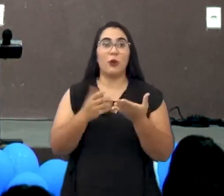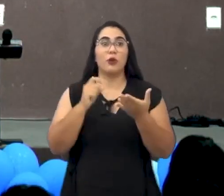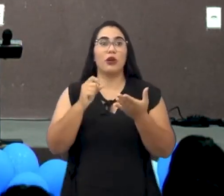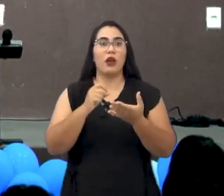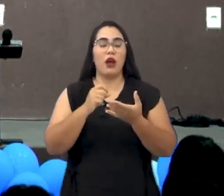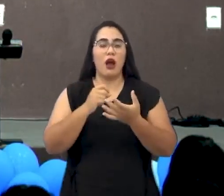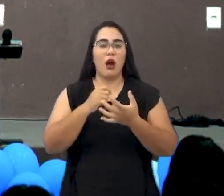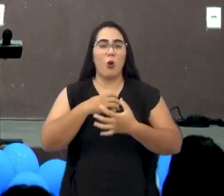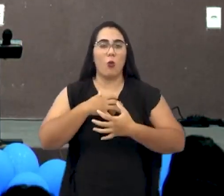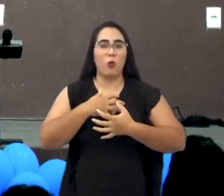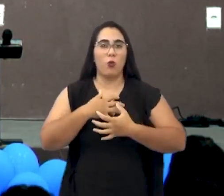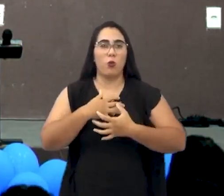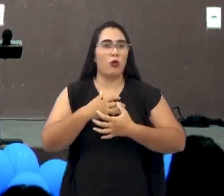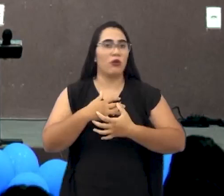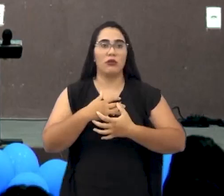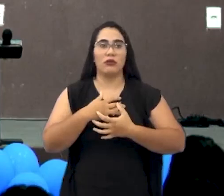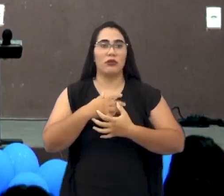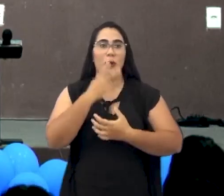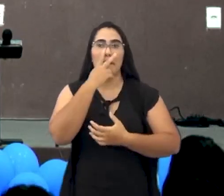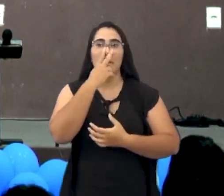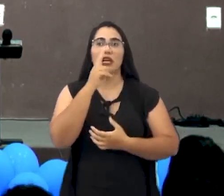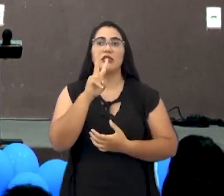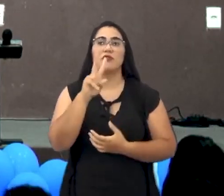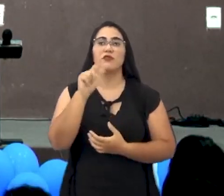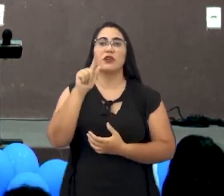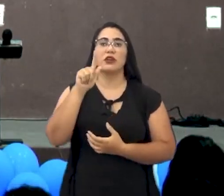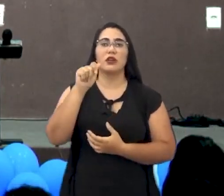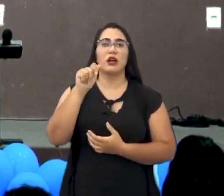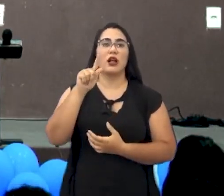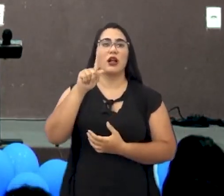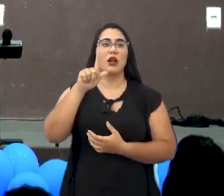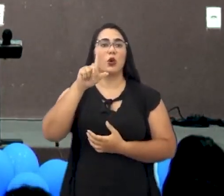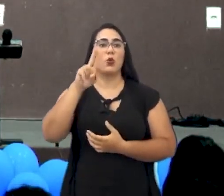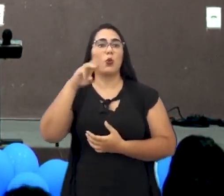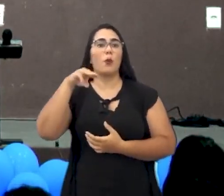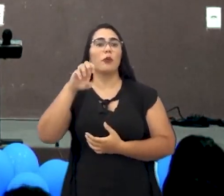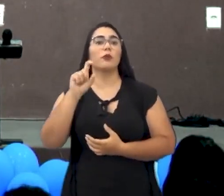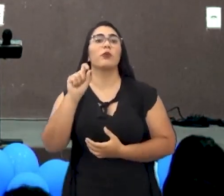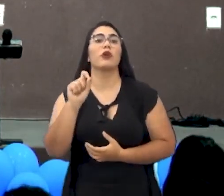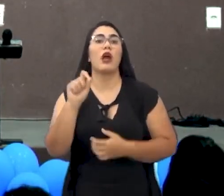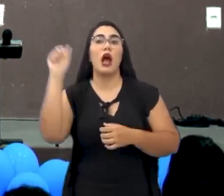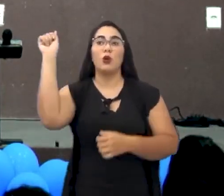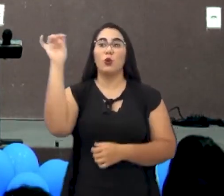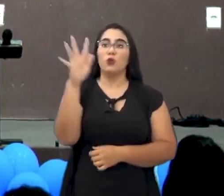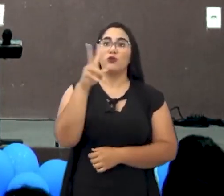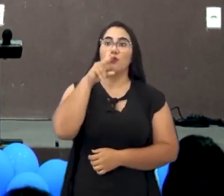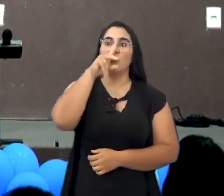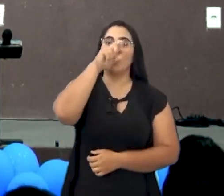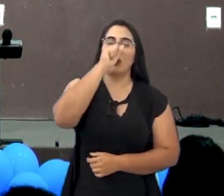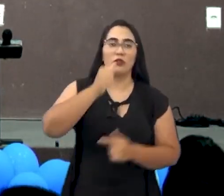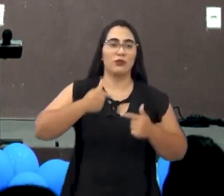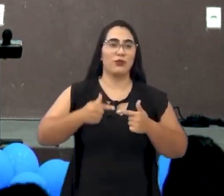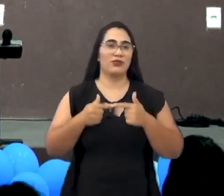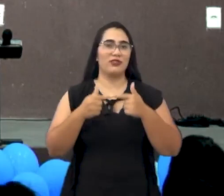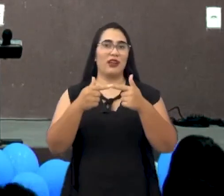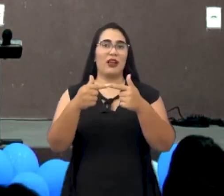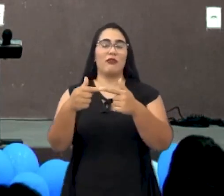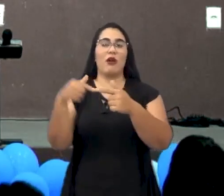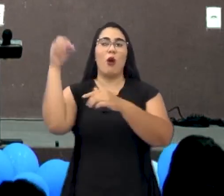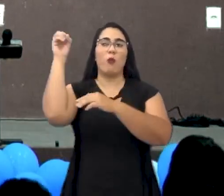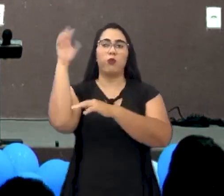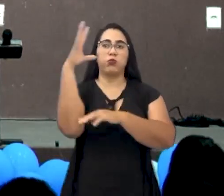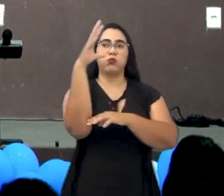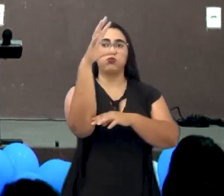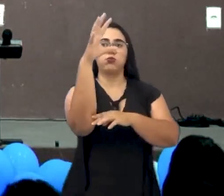não, mas é como se fosse um vagalume que emite uma luz forte e contínua, no meio de muitos outros